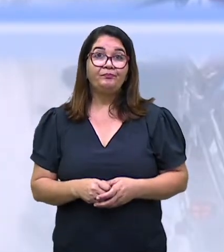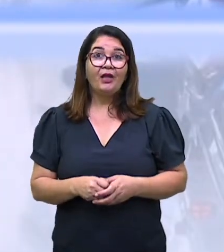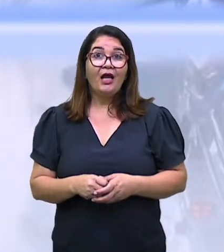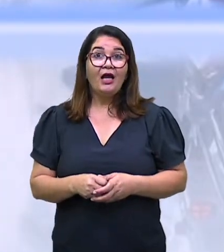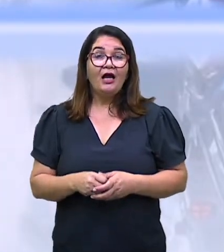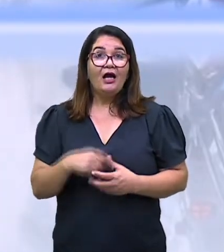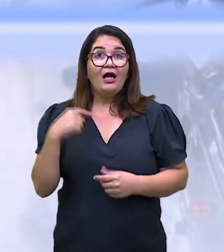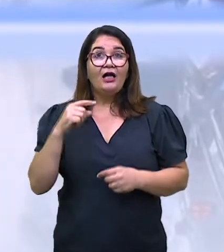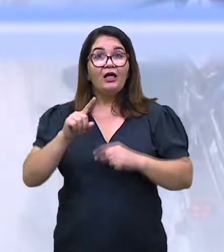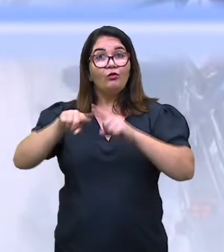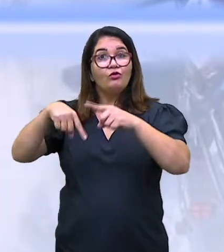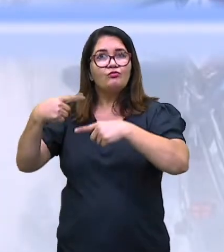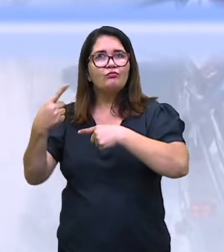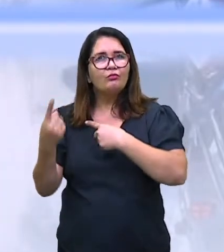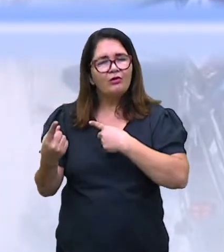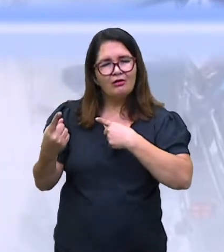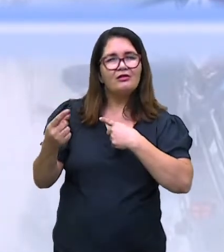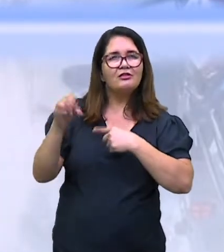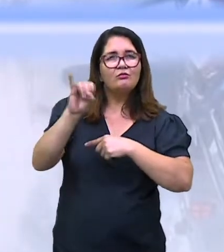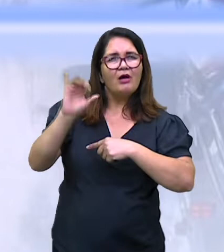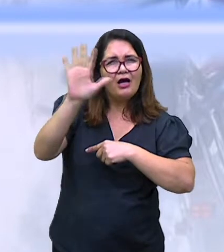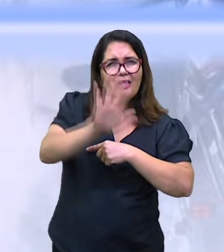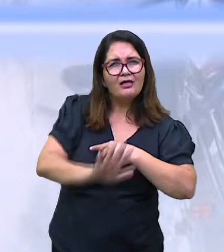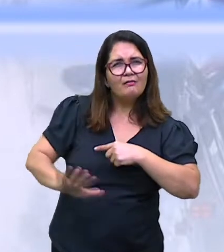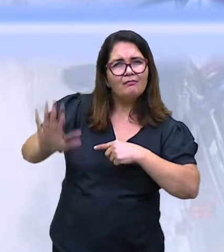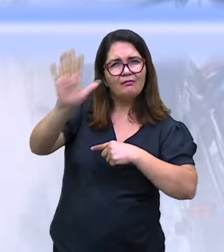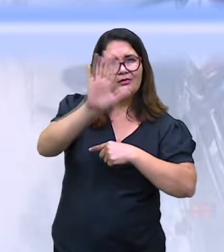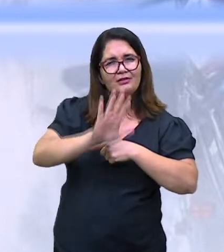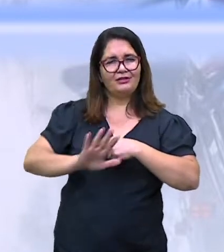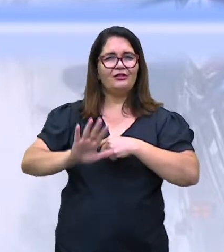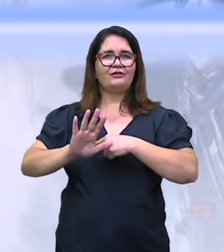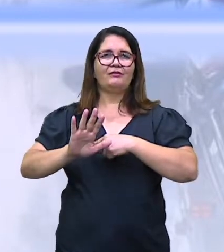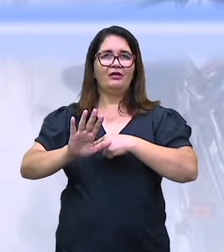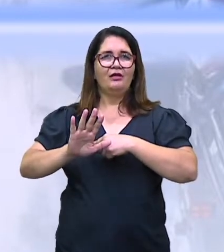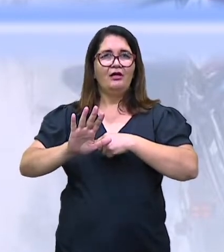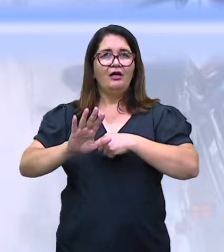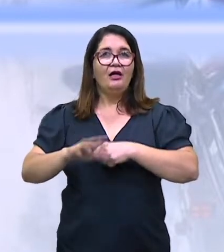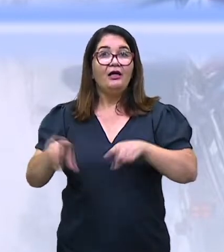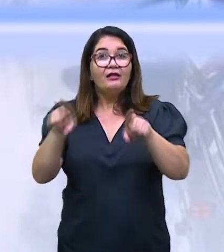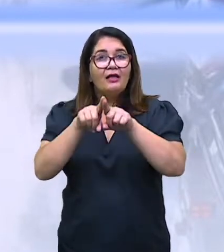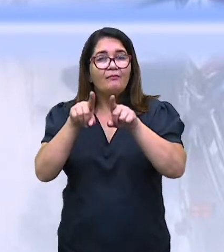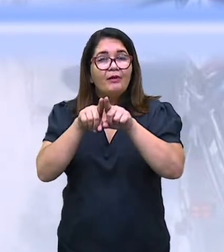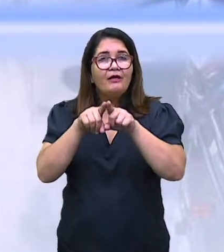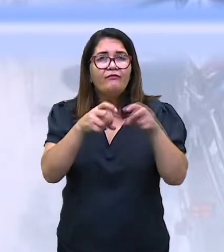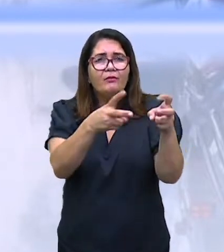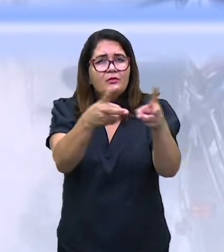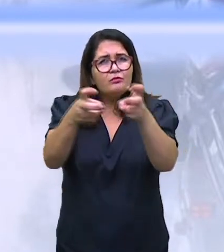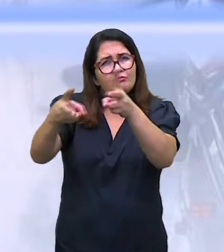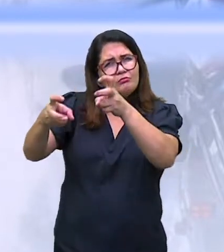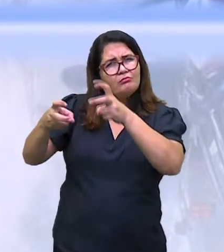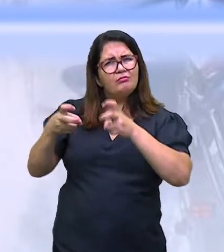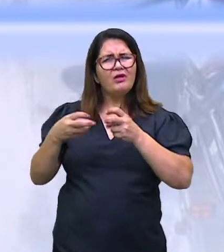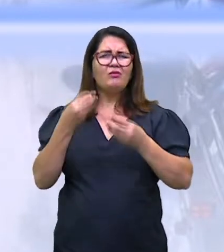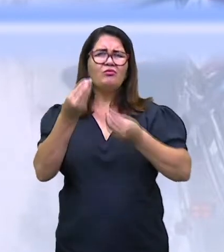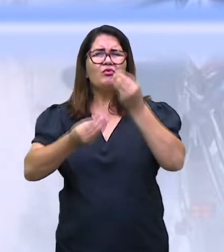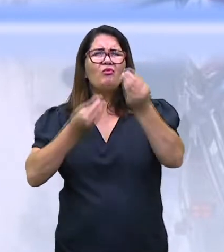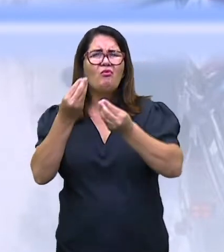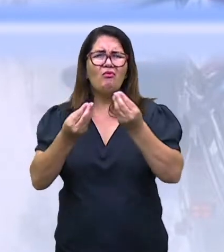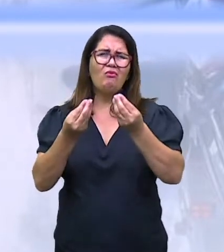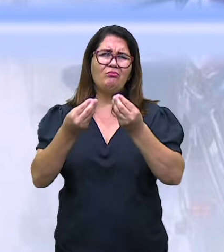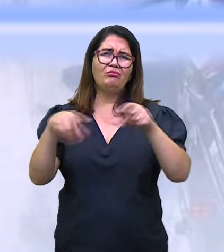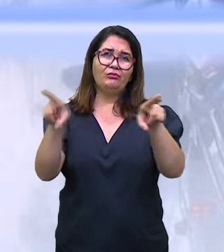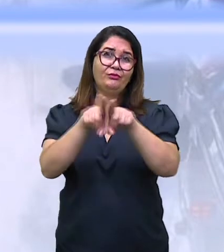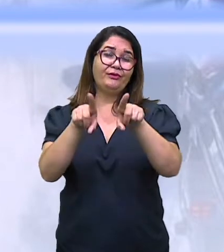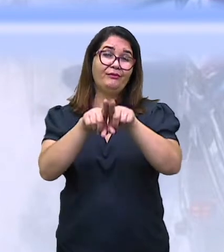nosso próximo slide, na continuação da nossa aula, nós vamos falar um pouquinho do quanto a poluição